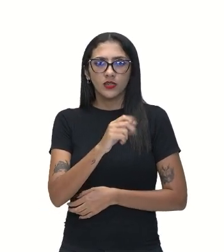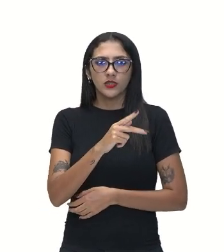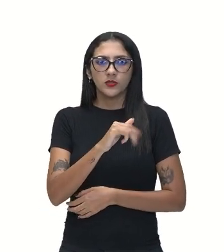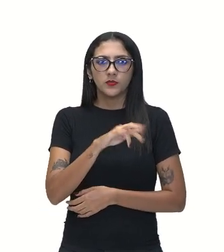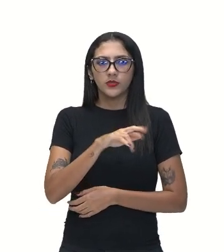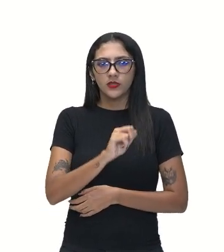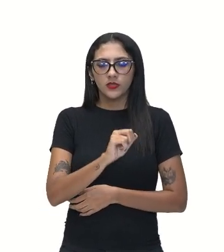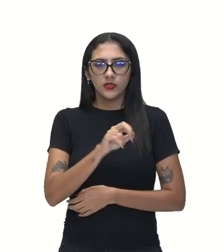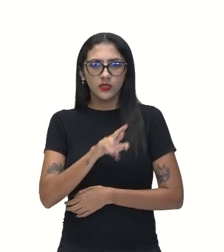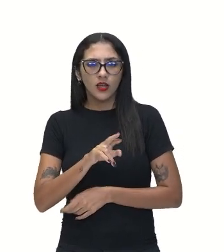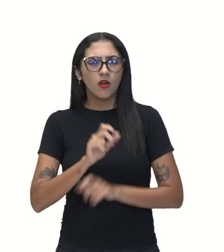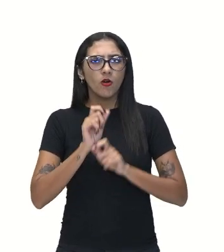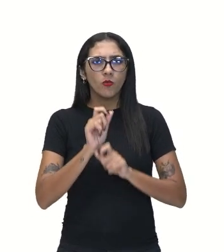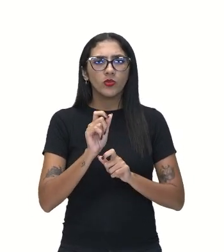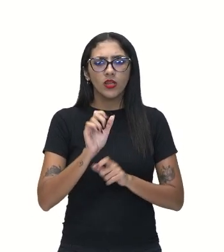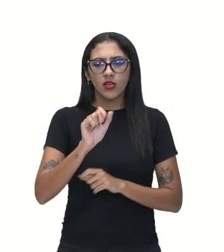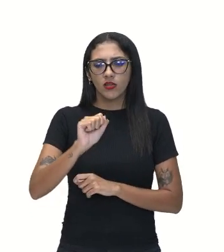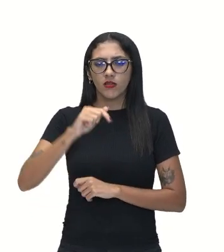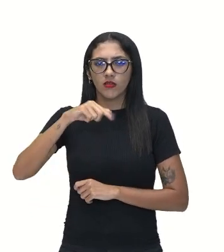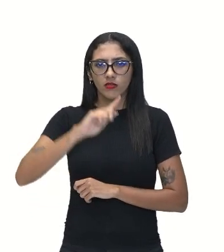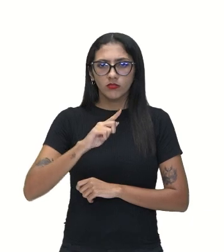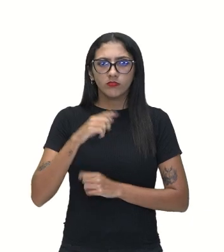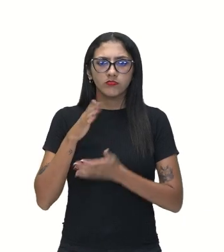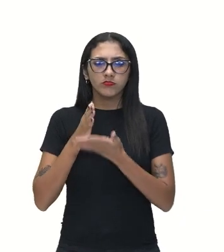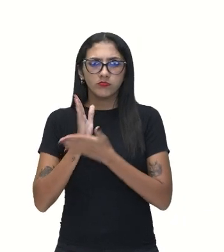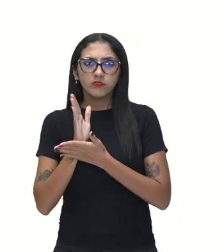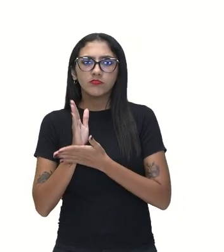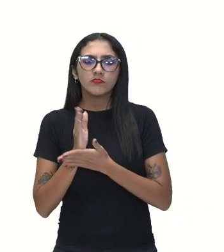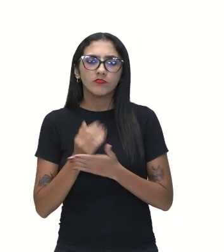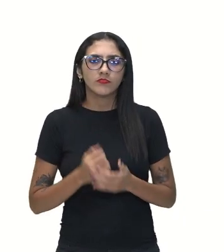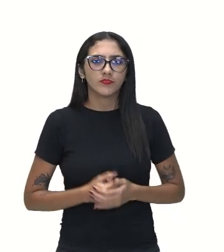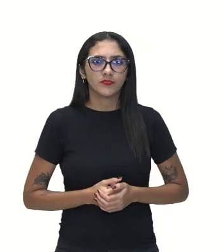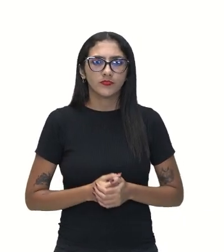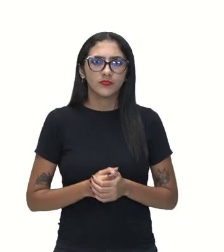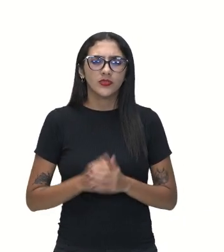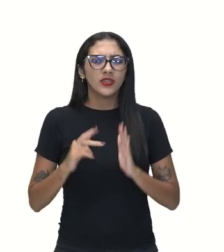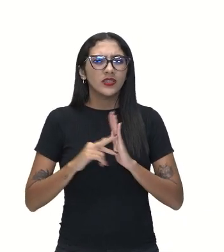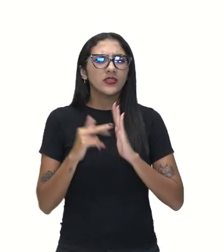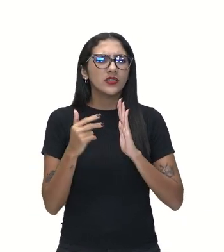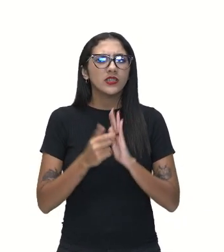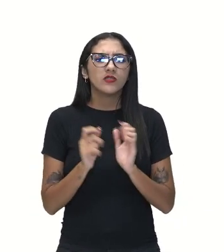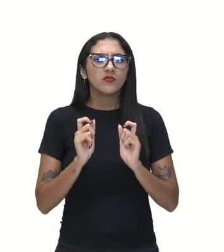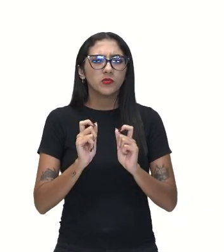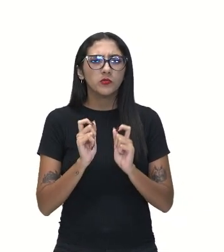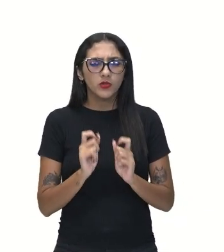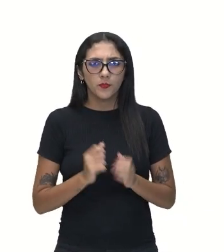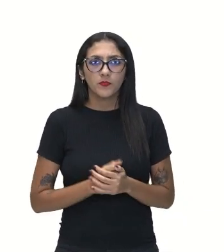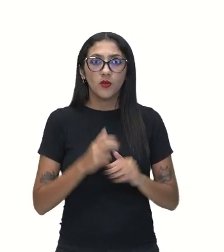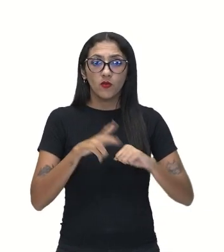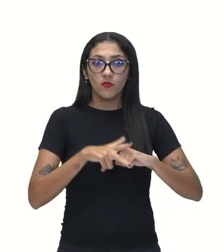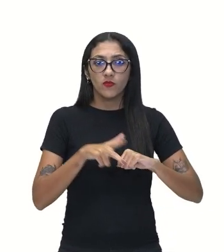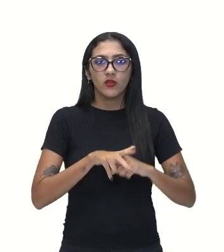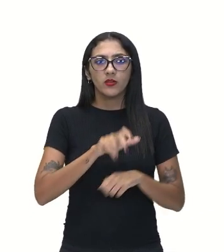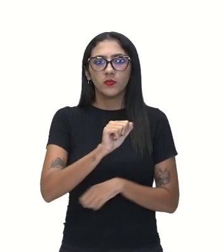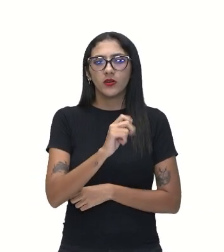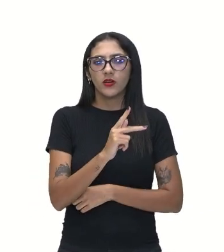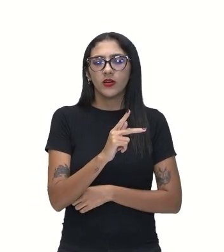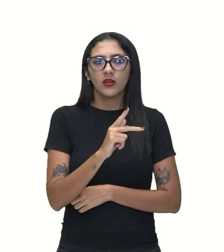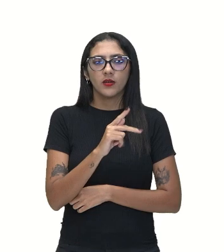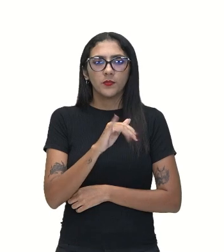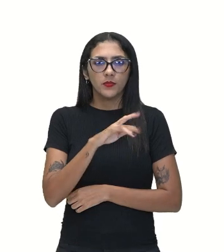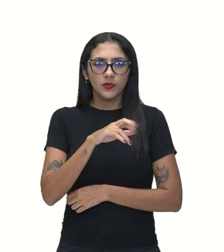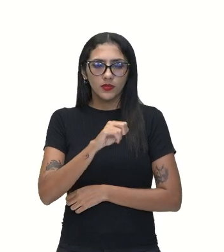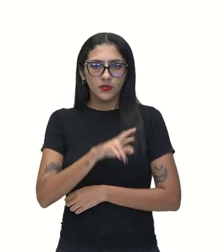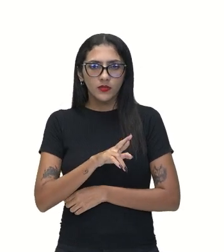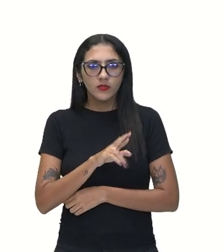aí, aspirar a aprovação. Nós temos o verbo, mais uma vez, aspirar, e a aprovação, que é o termo regido, e